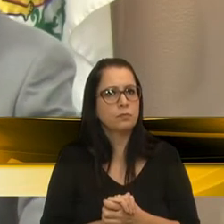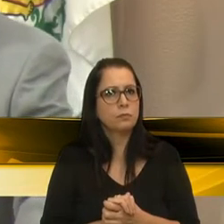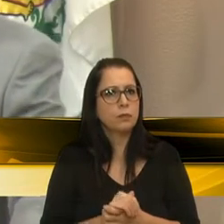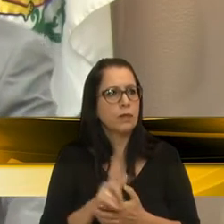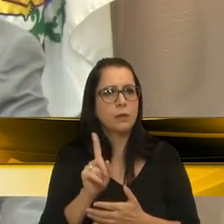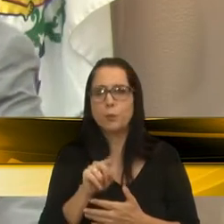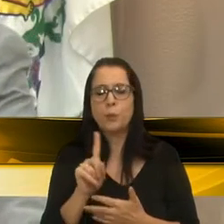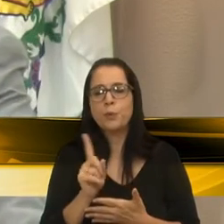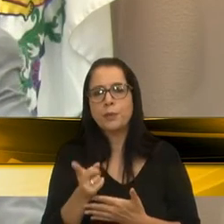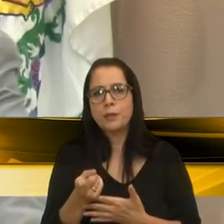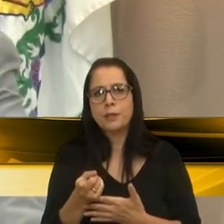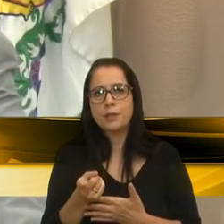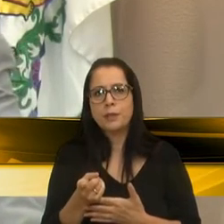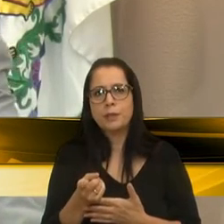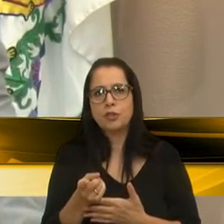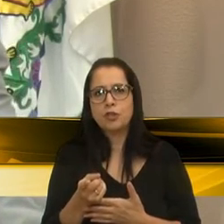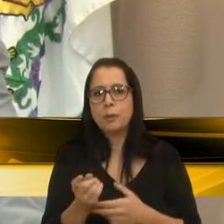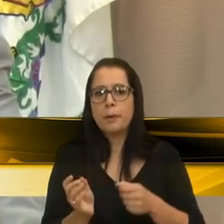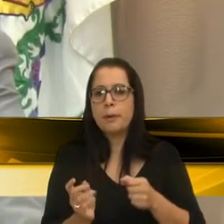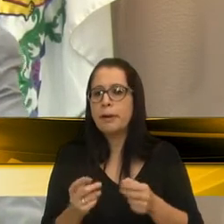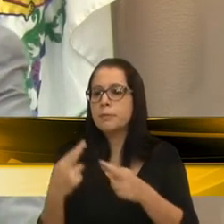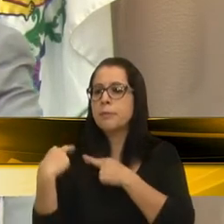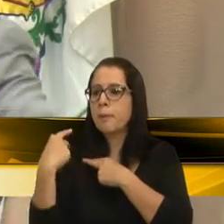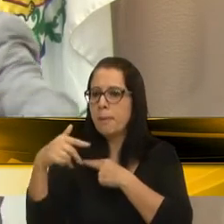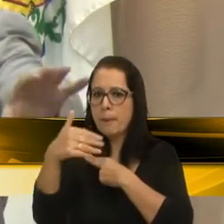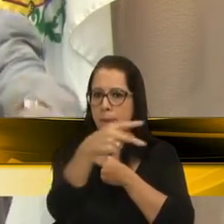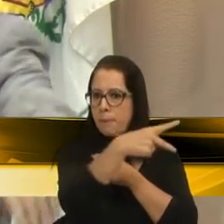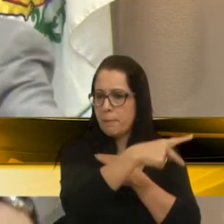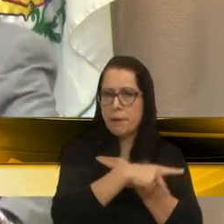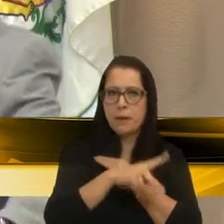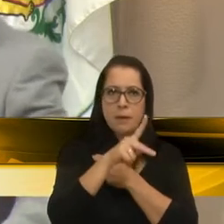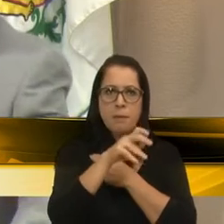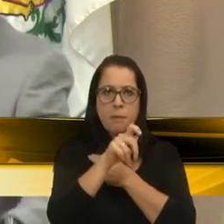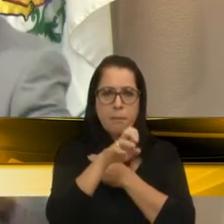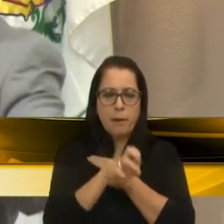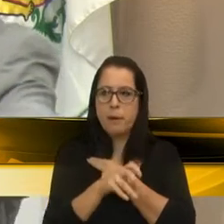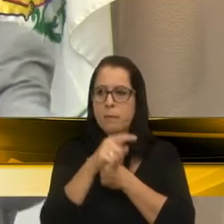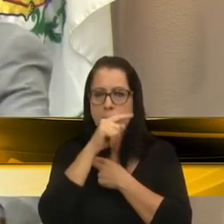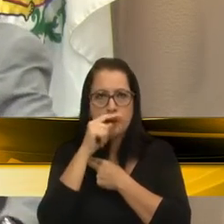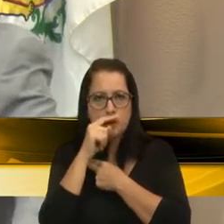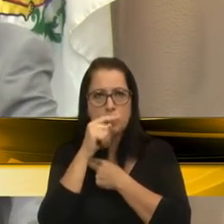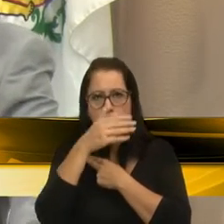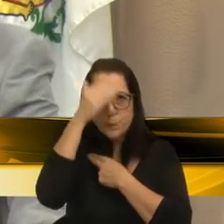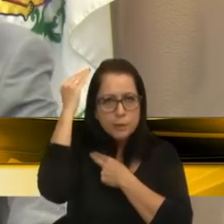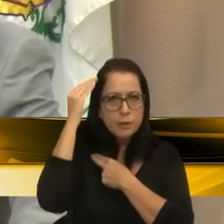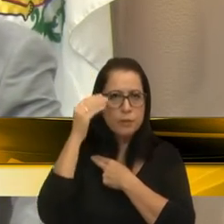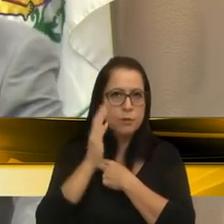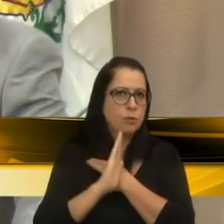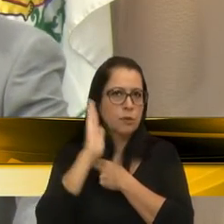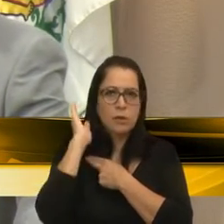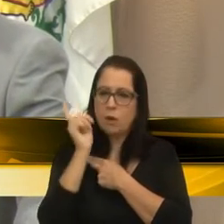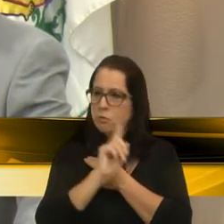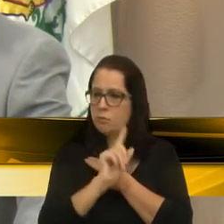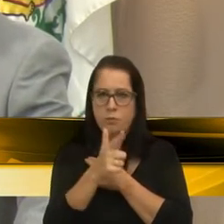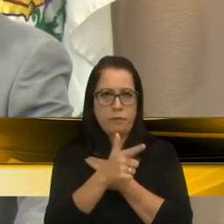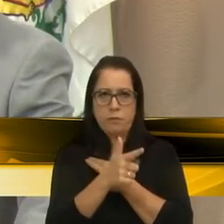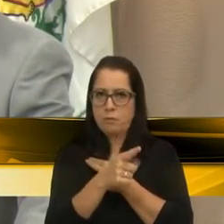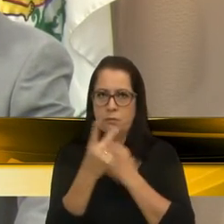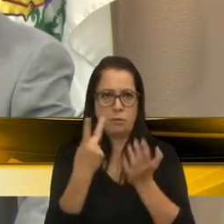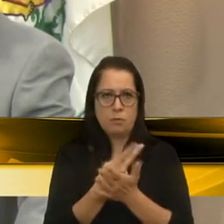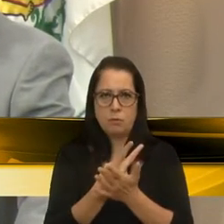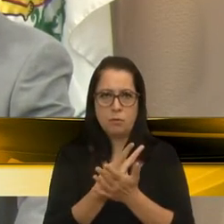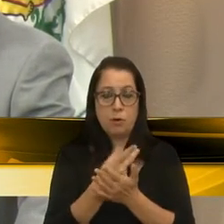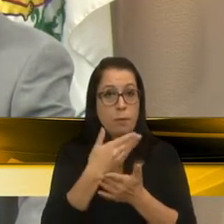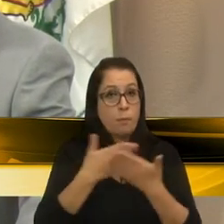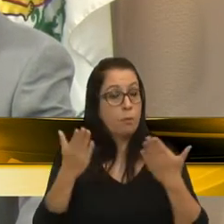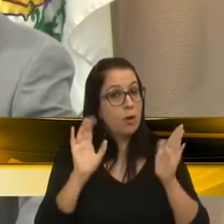não é jogar para os demais. Não teve erro do Pepe, não teve erro do Sartori, erro do Alceu, erro do Daniel. O que nós não podemos é